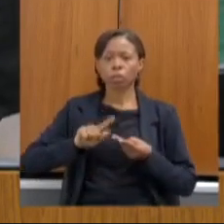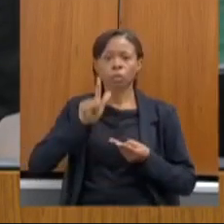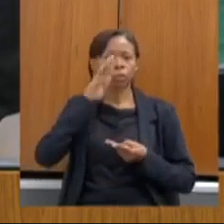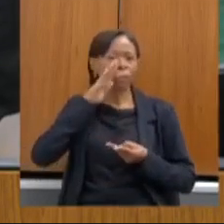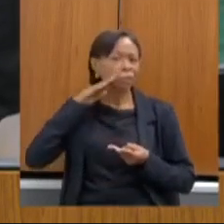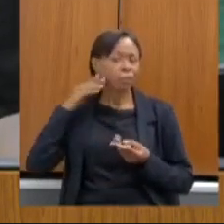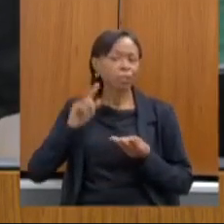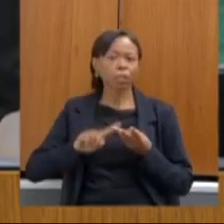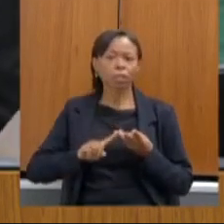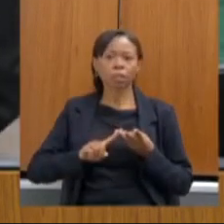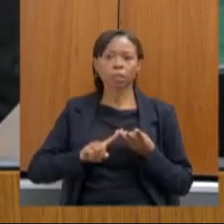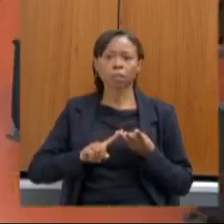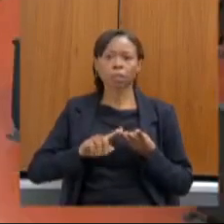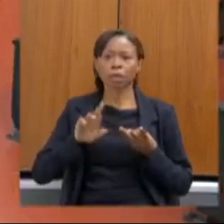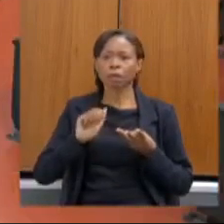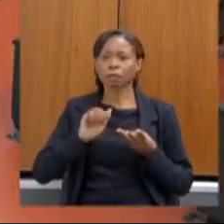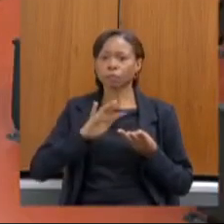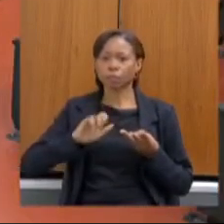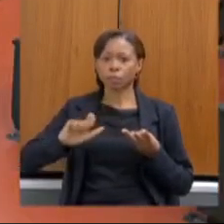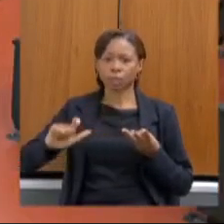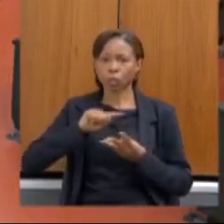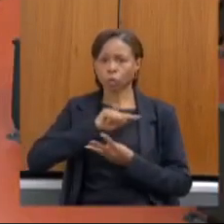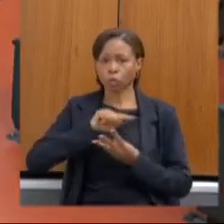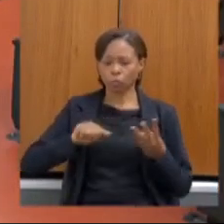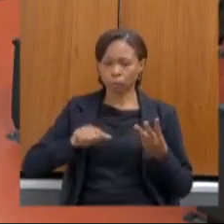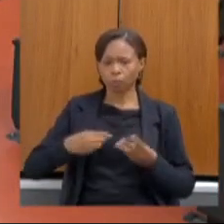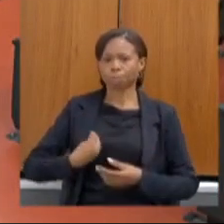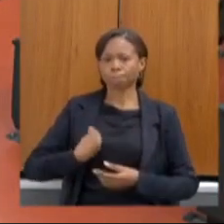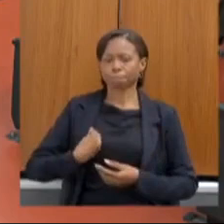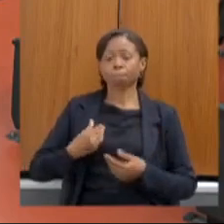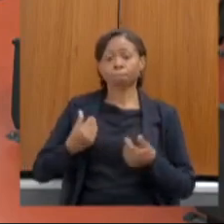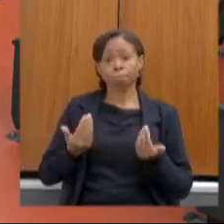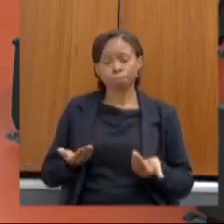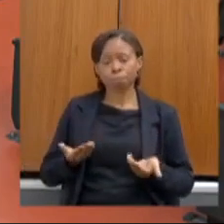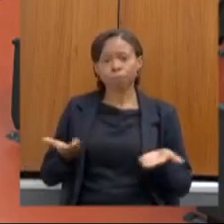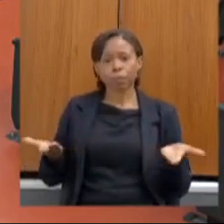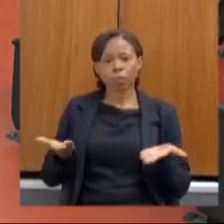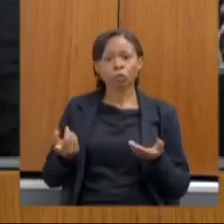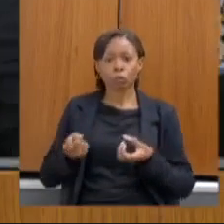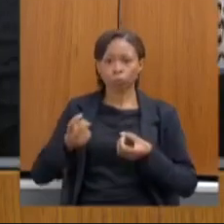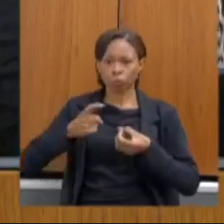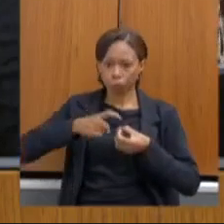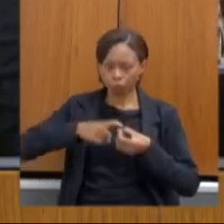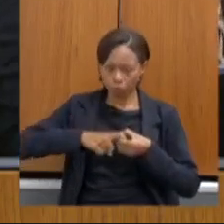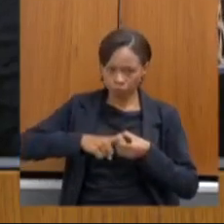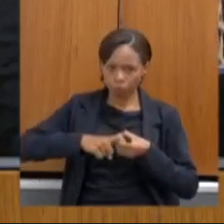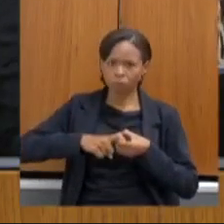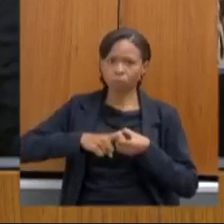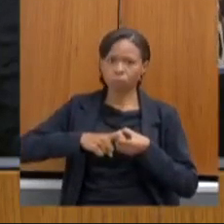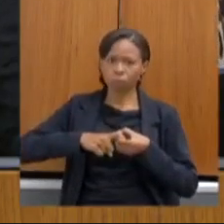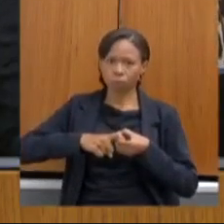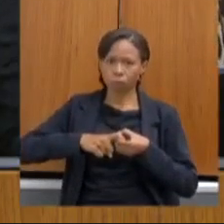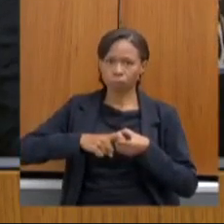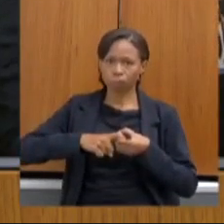Beatriz Cerqueira e também Deputado Rafael Martins estão todos presentes então Vamos retomar